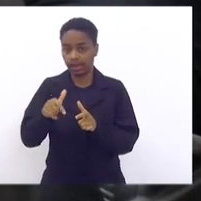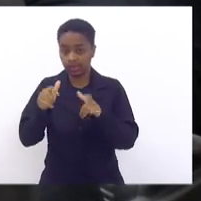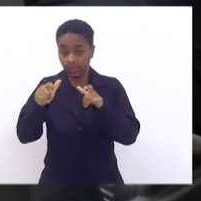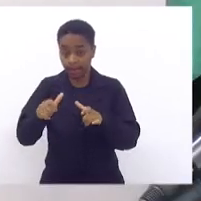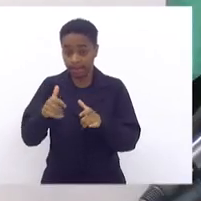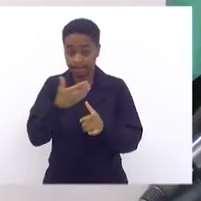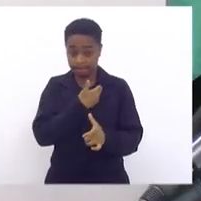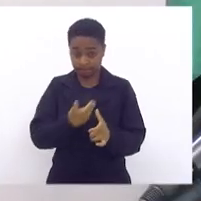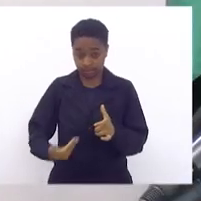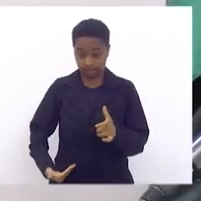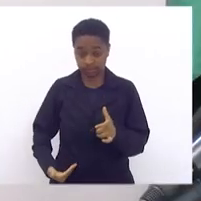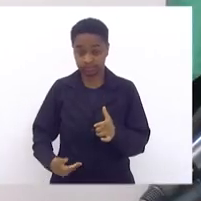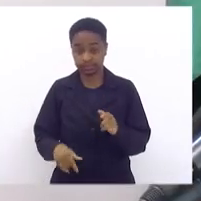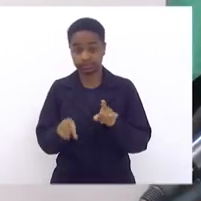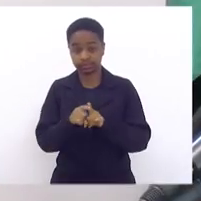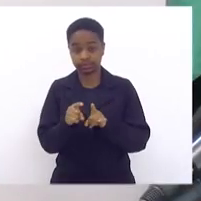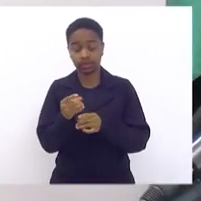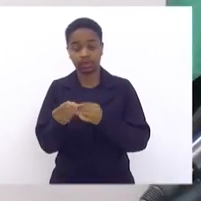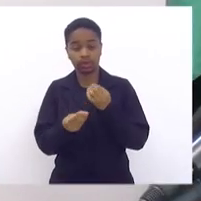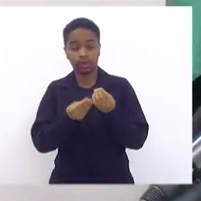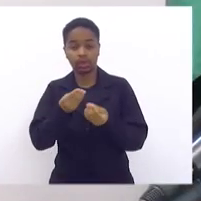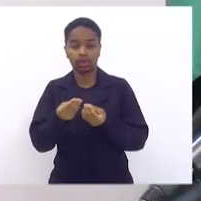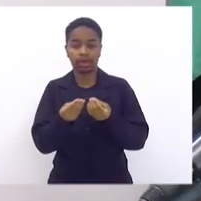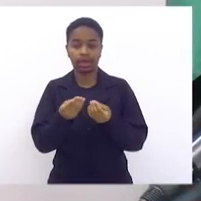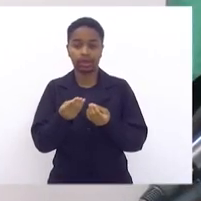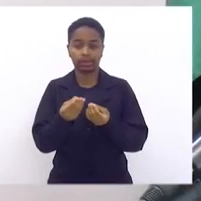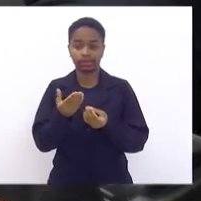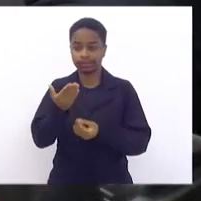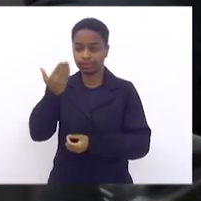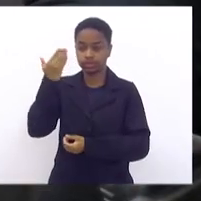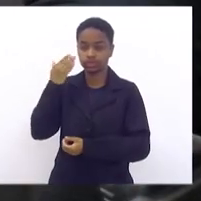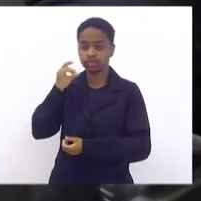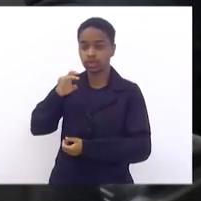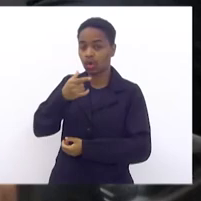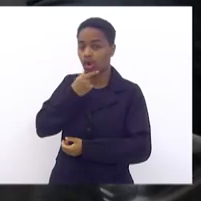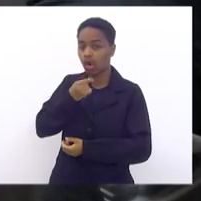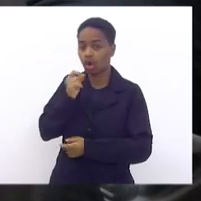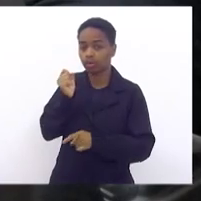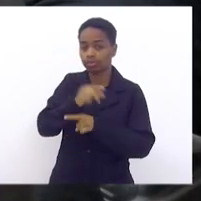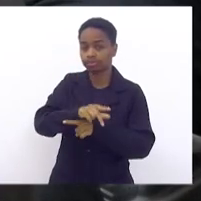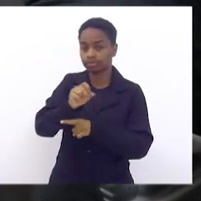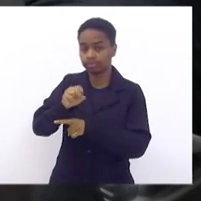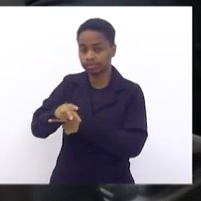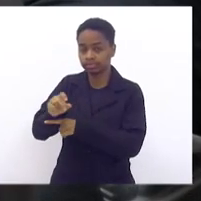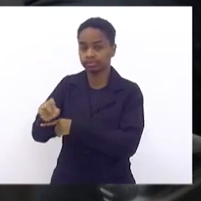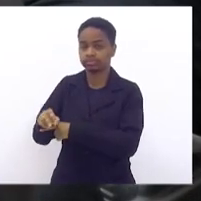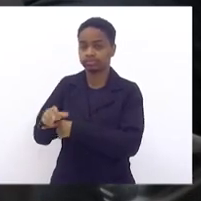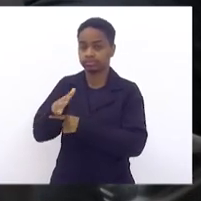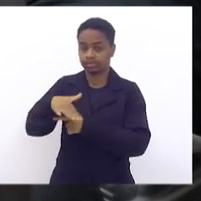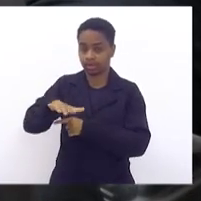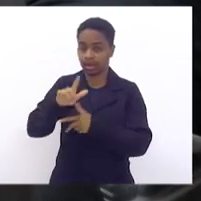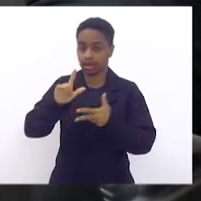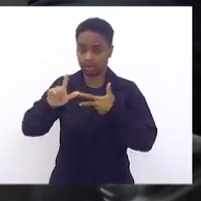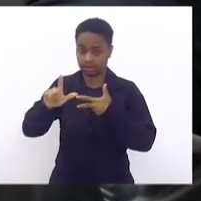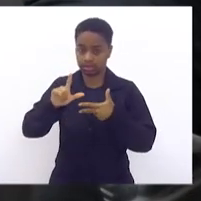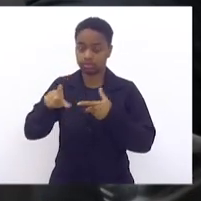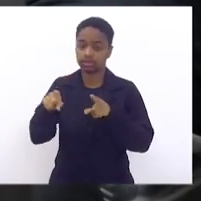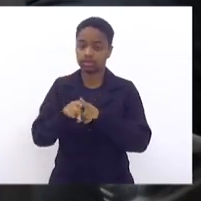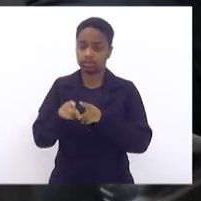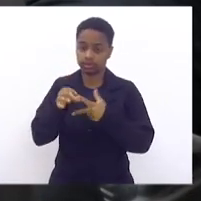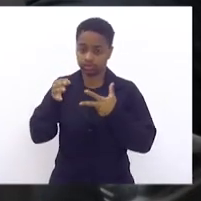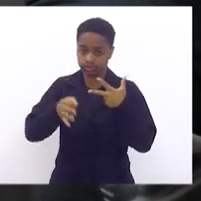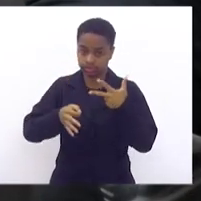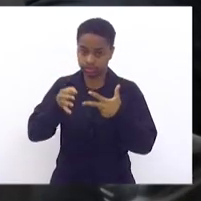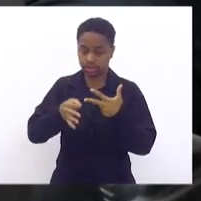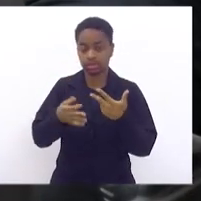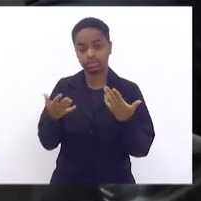público, é como esse espaço que era geralmente franqueado aos homens, né? Né? No âmbito do legislativo, no âmbito do